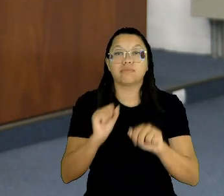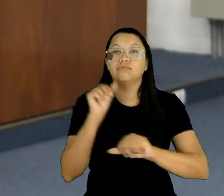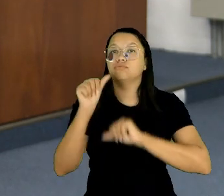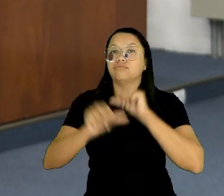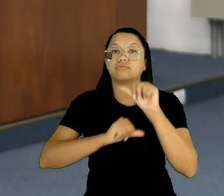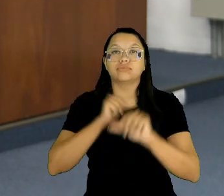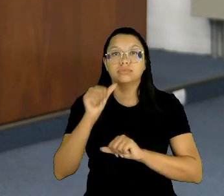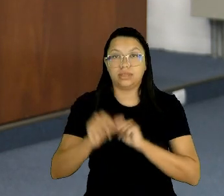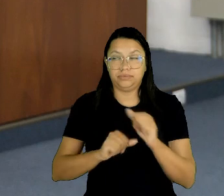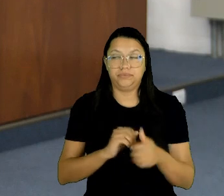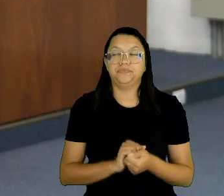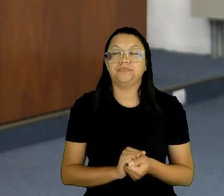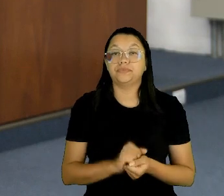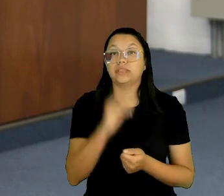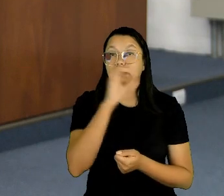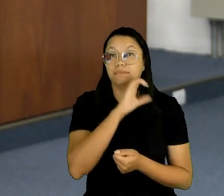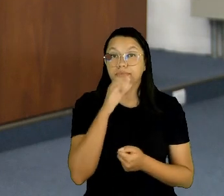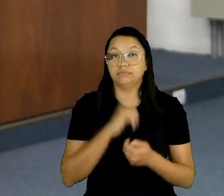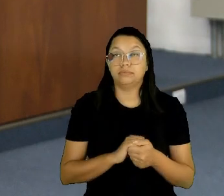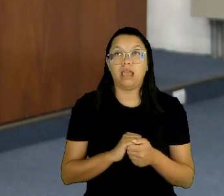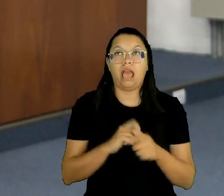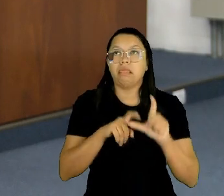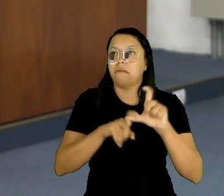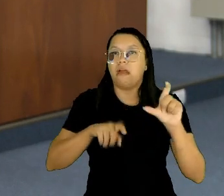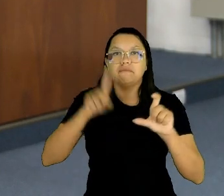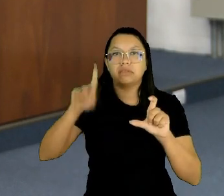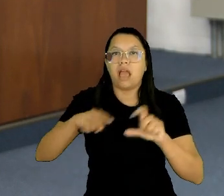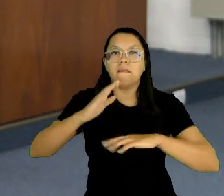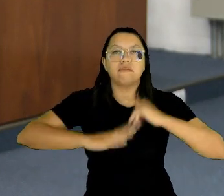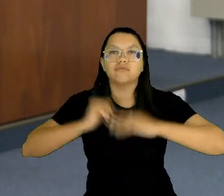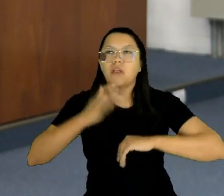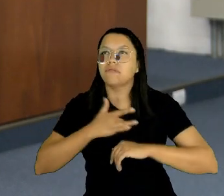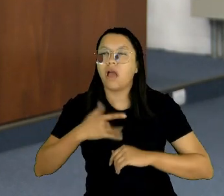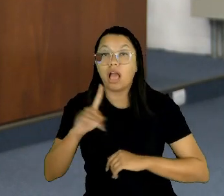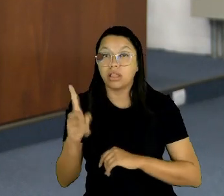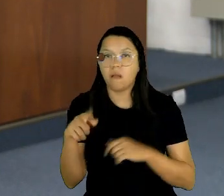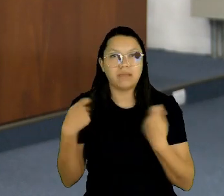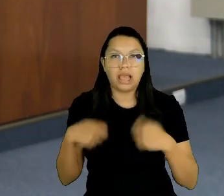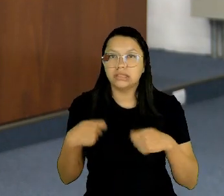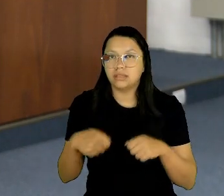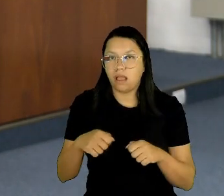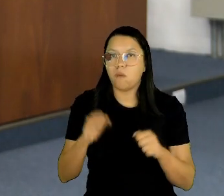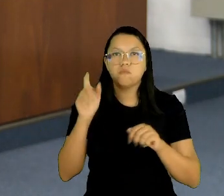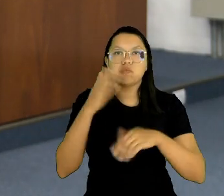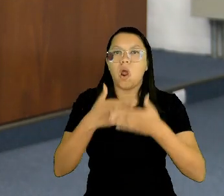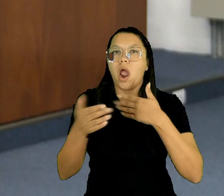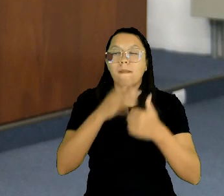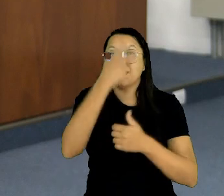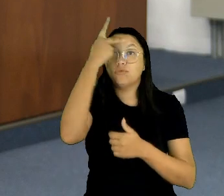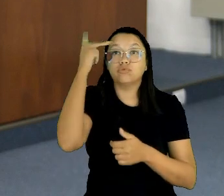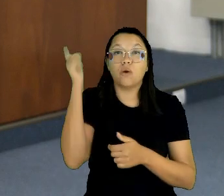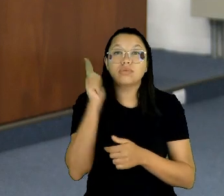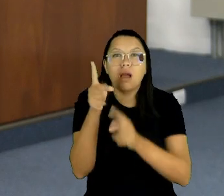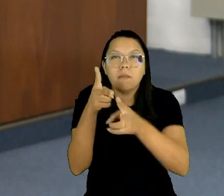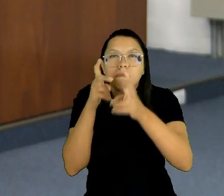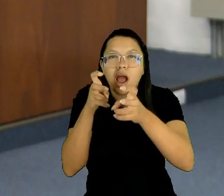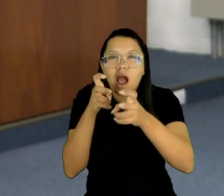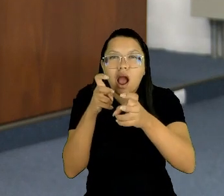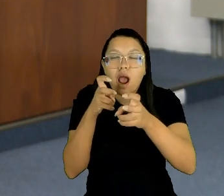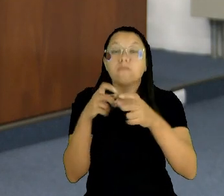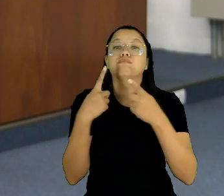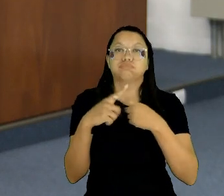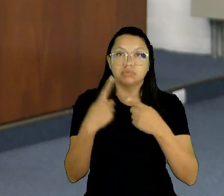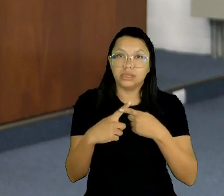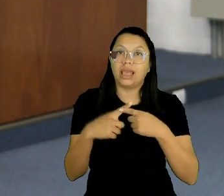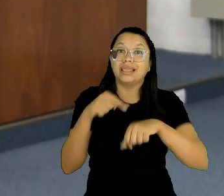desse paciente ao longo prazo. Então, independente de ser profissional de saúde, qualquer pessoa precisa conseguir identificar isso,